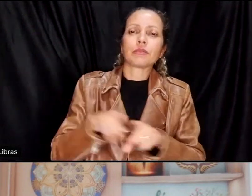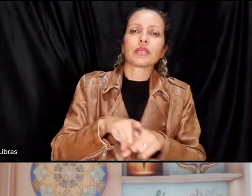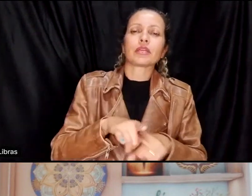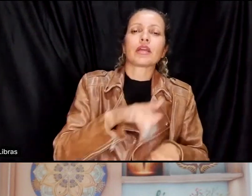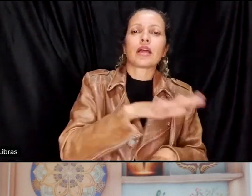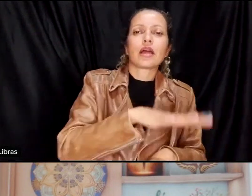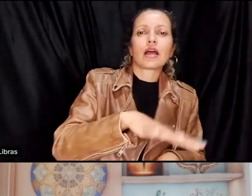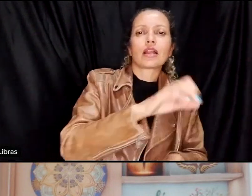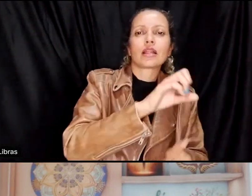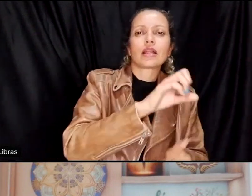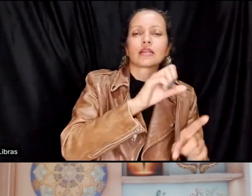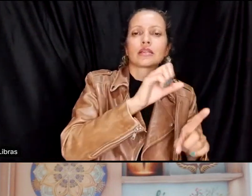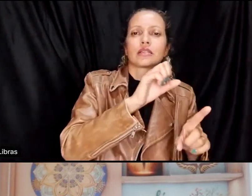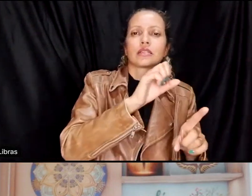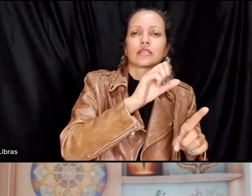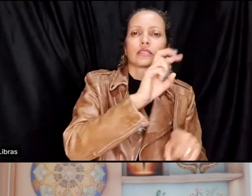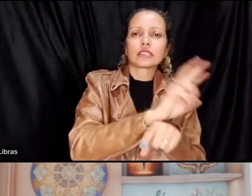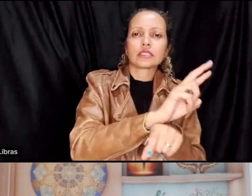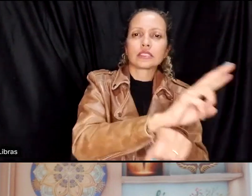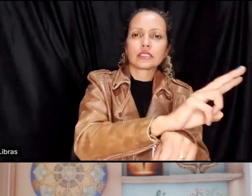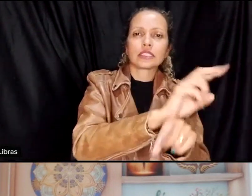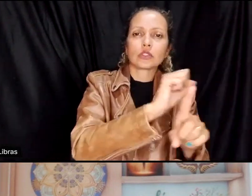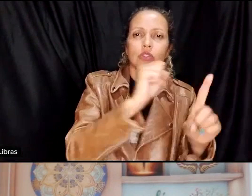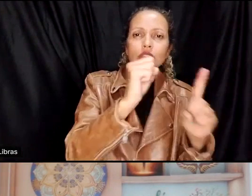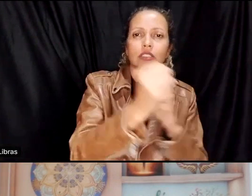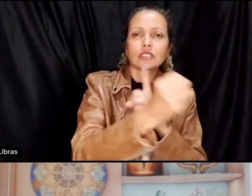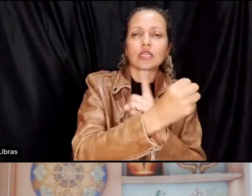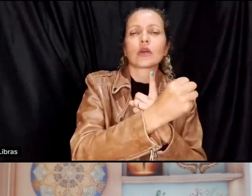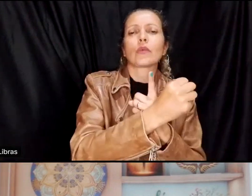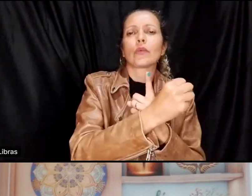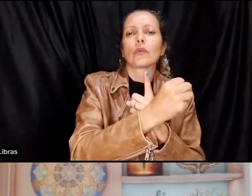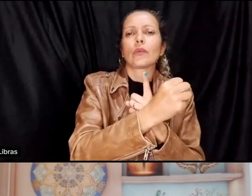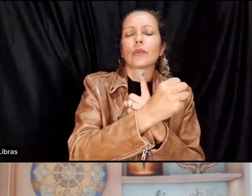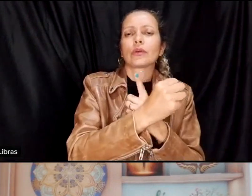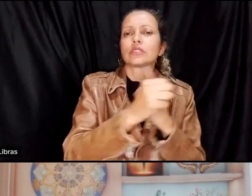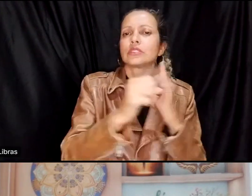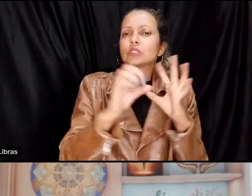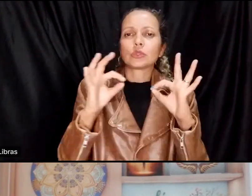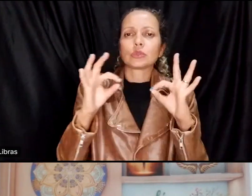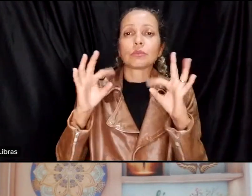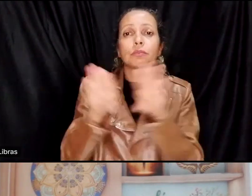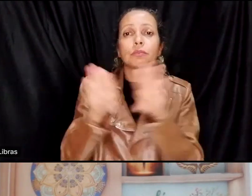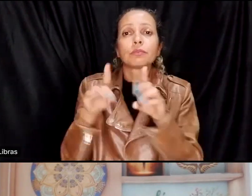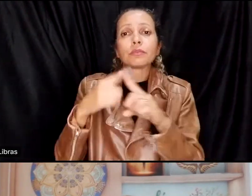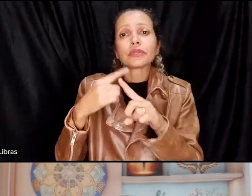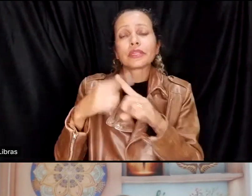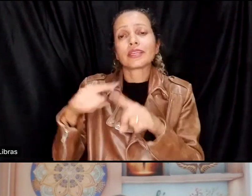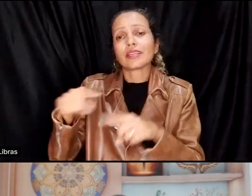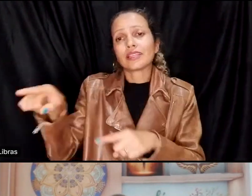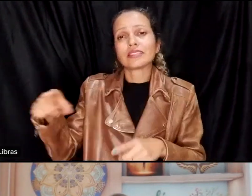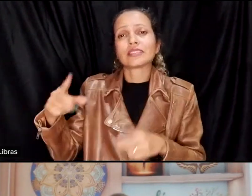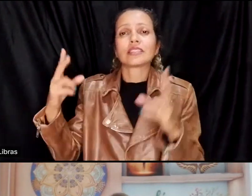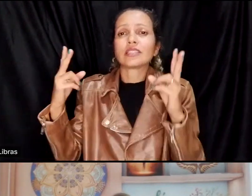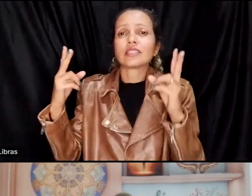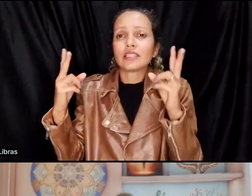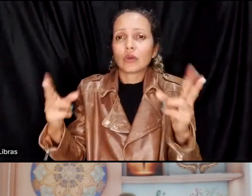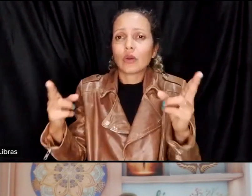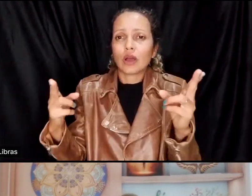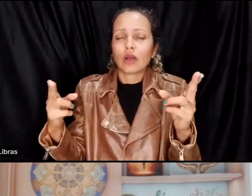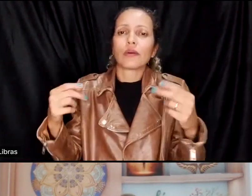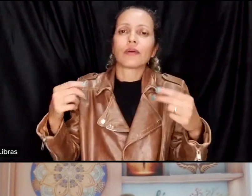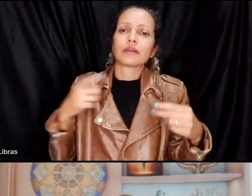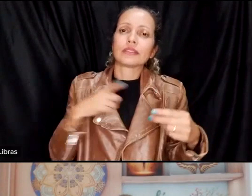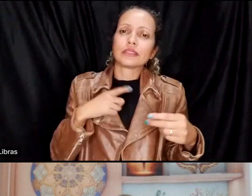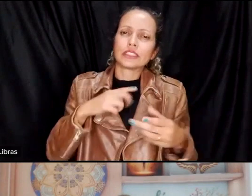como a gente, eles passam por dificuldades como a gente, aliás, muito mais, né, muito mais dificuldades que a gente em termos